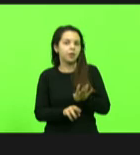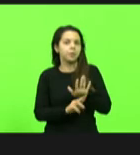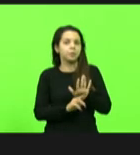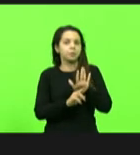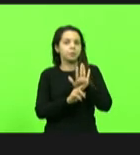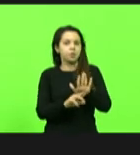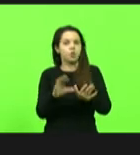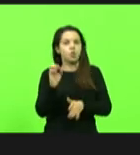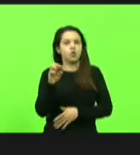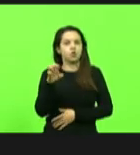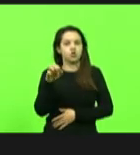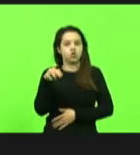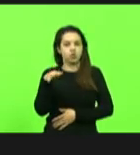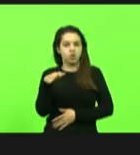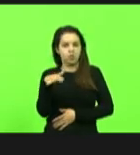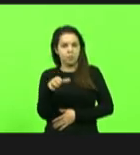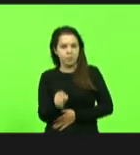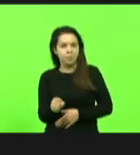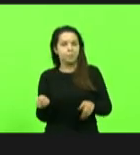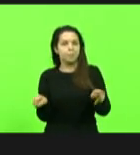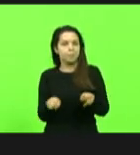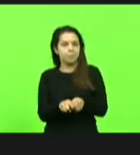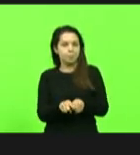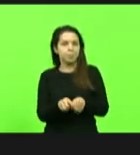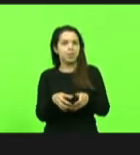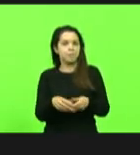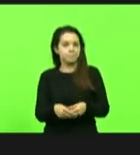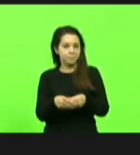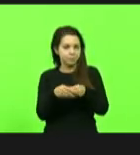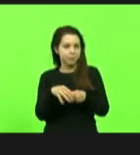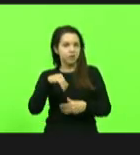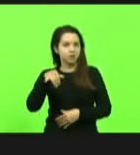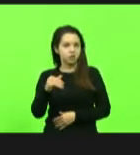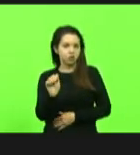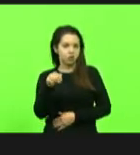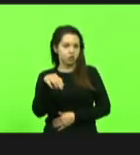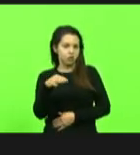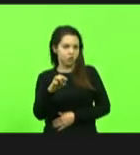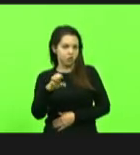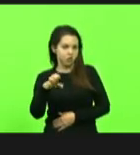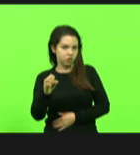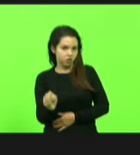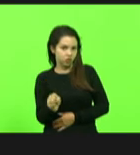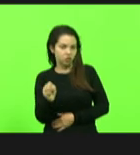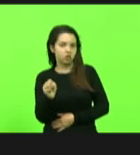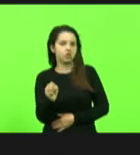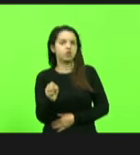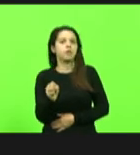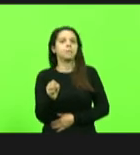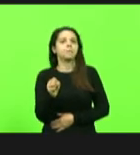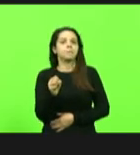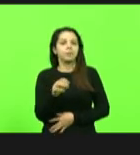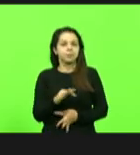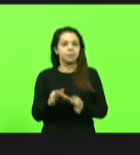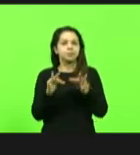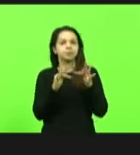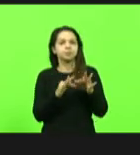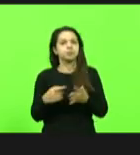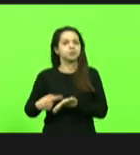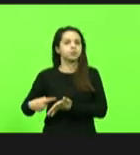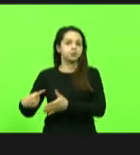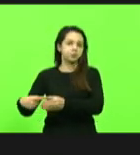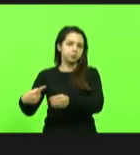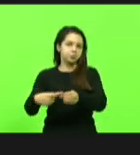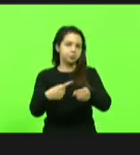gostaria também de cumprimentar a Janice pela Federação Catarinense de Municípios e a Associação dos Municípios, que tem apoiado